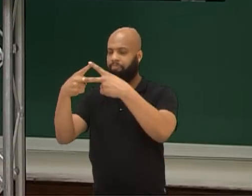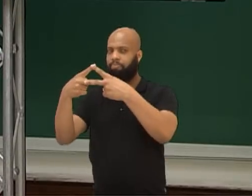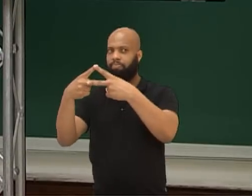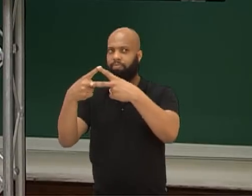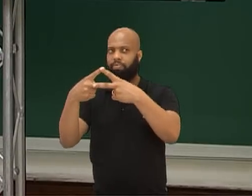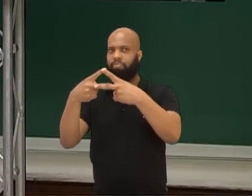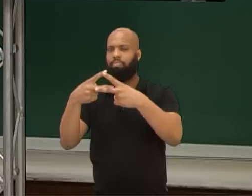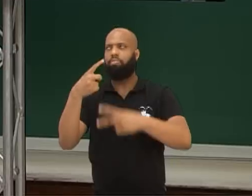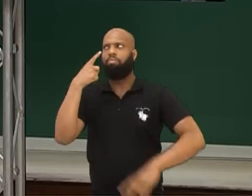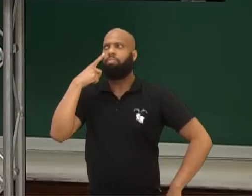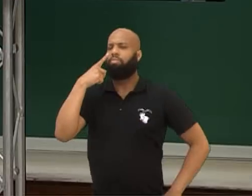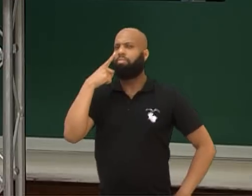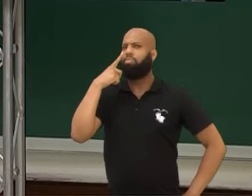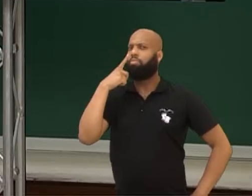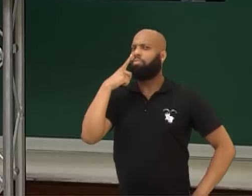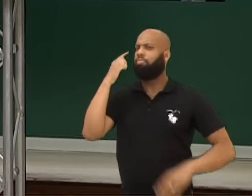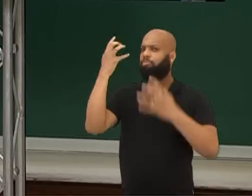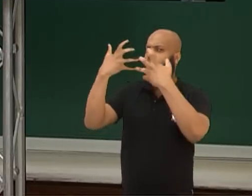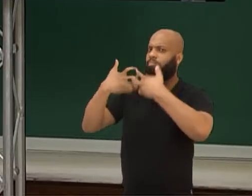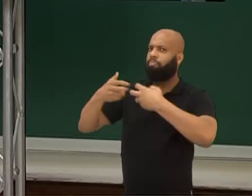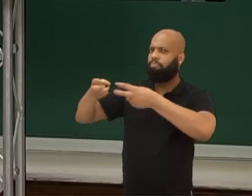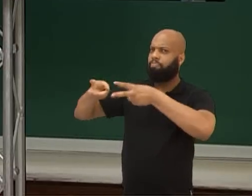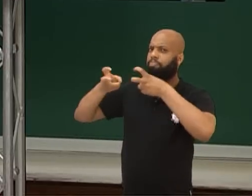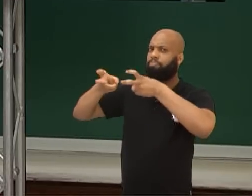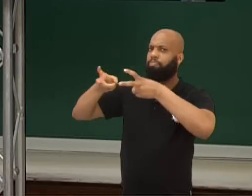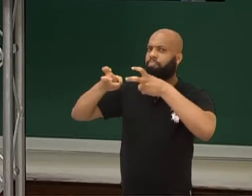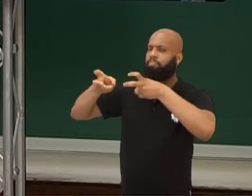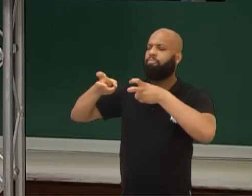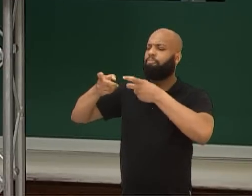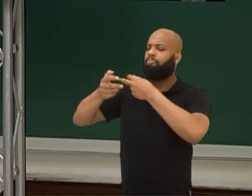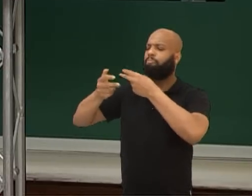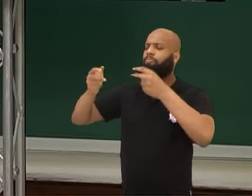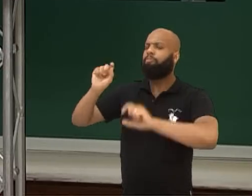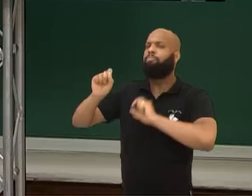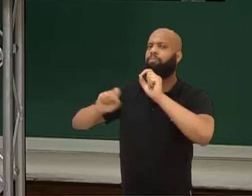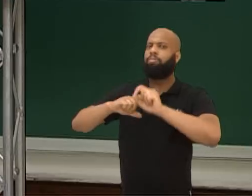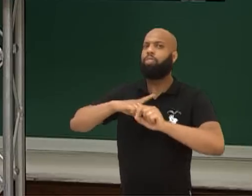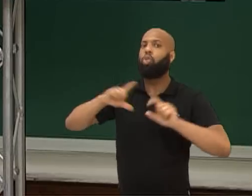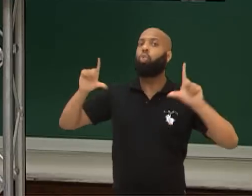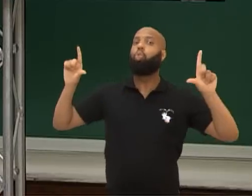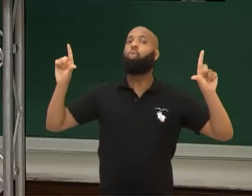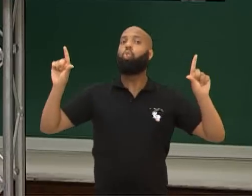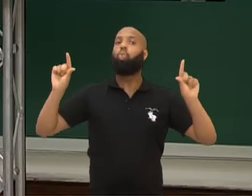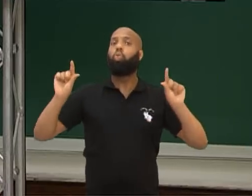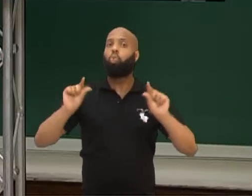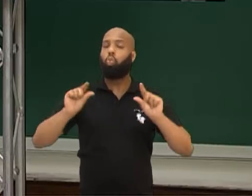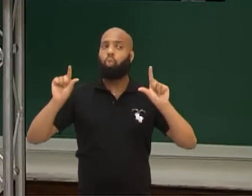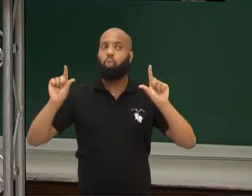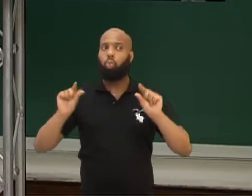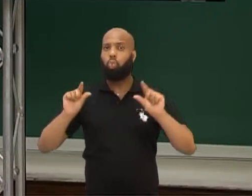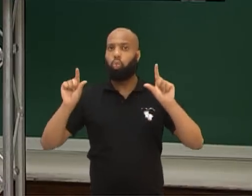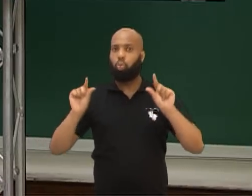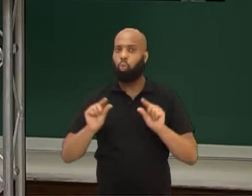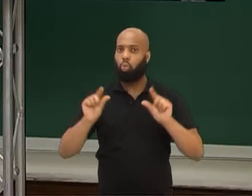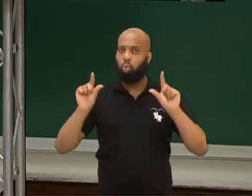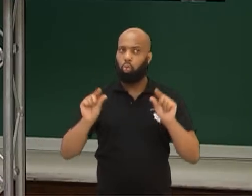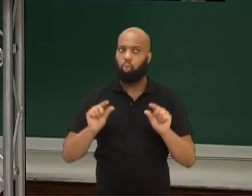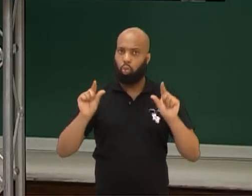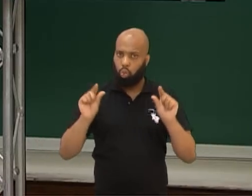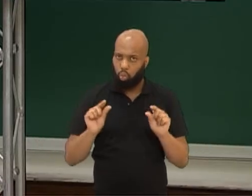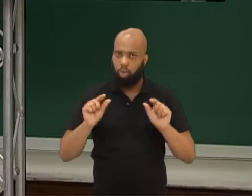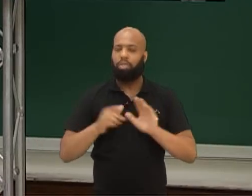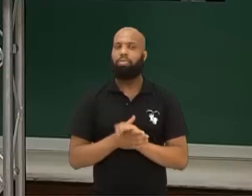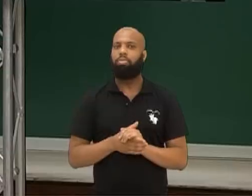Então, professora, eu estou percebendo uma coisa. Está diminuindo os triângulos. Isso